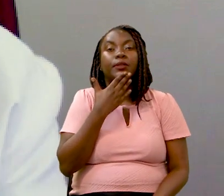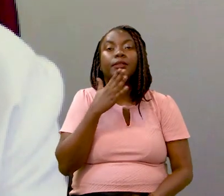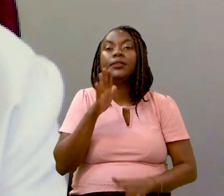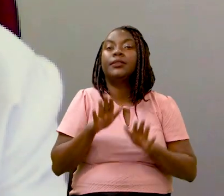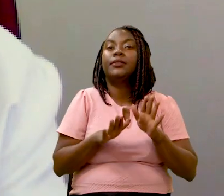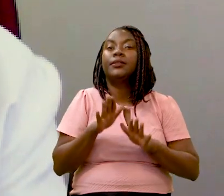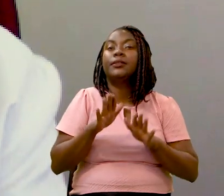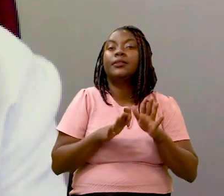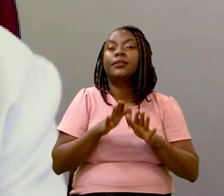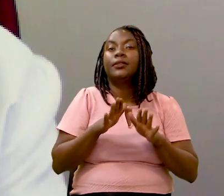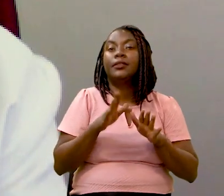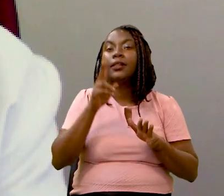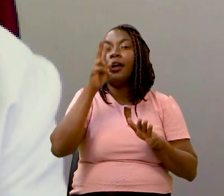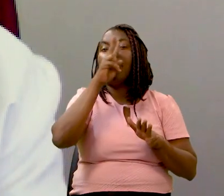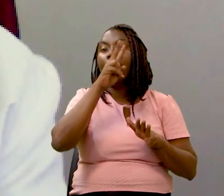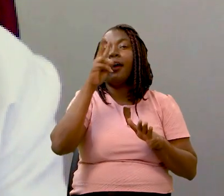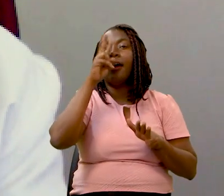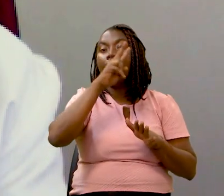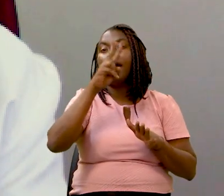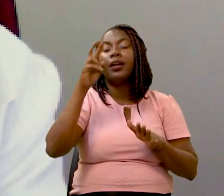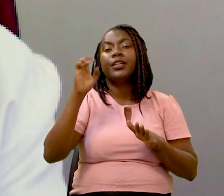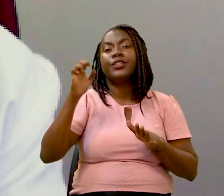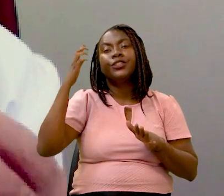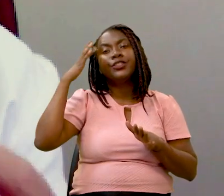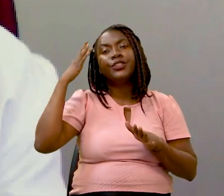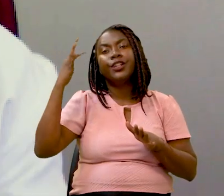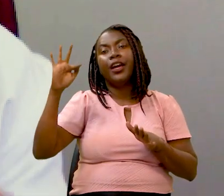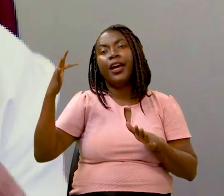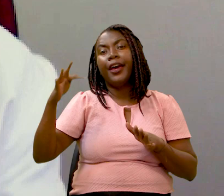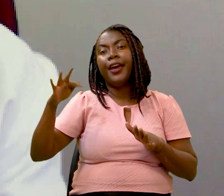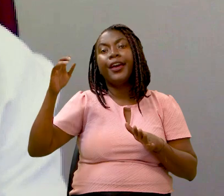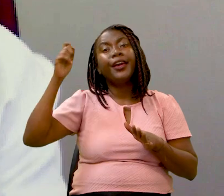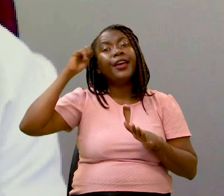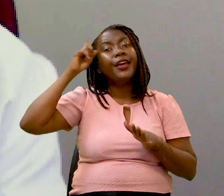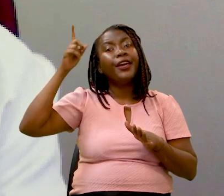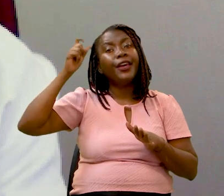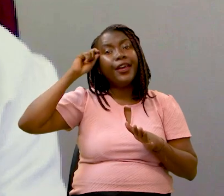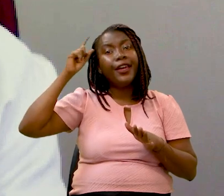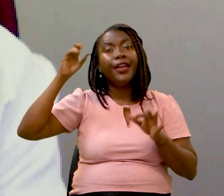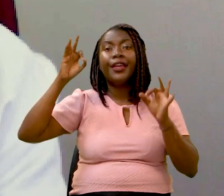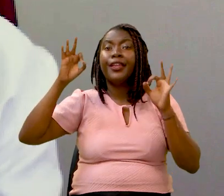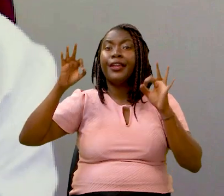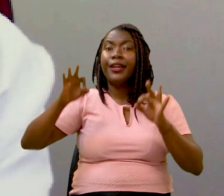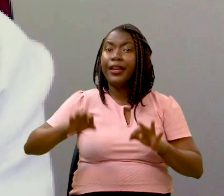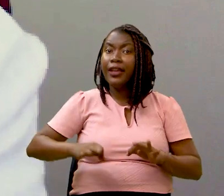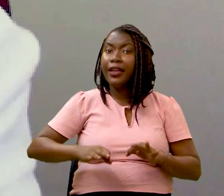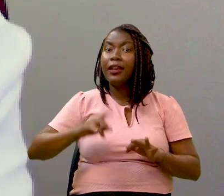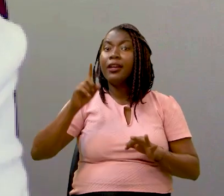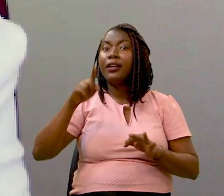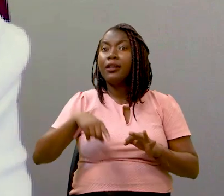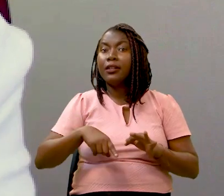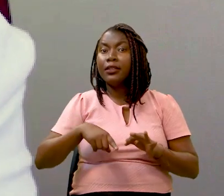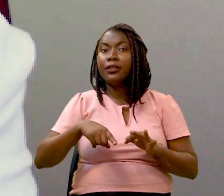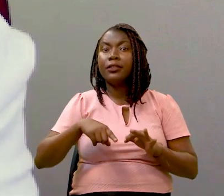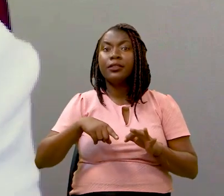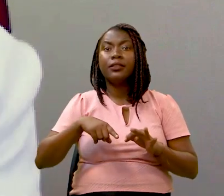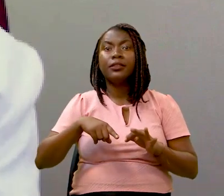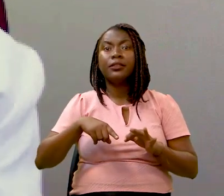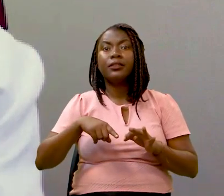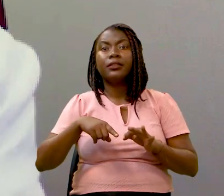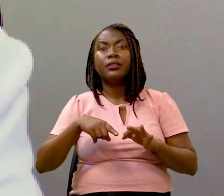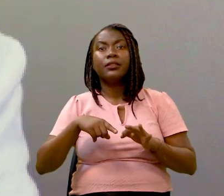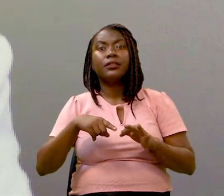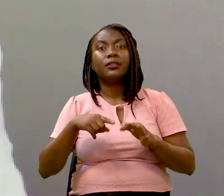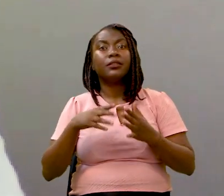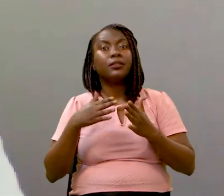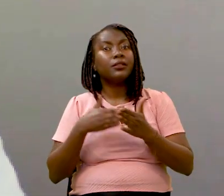enxaqueca, dependendo da gravidade da enxaqueca, né? E a ideia desse tratamento é impedir essas crises, impedir